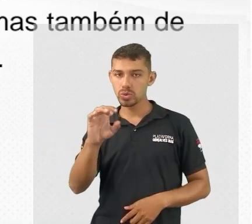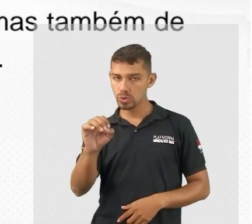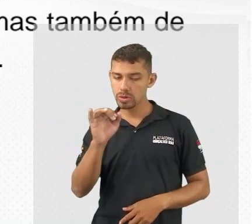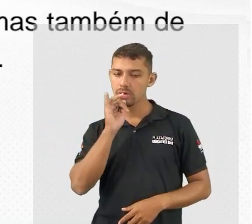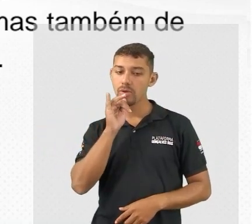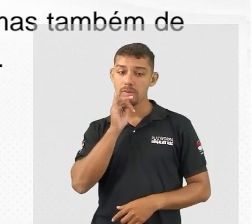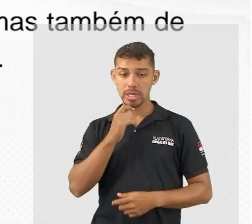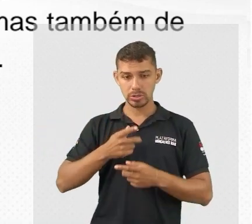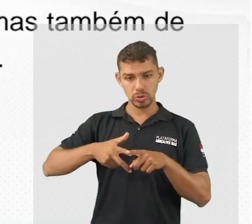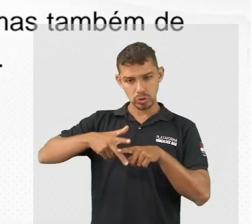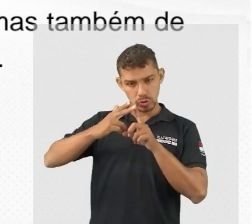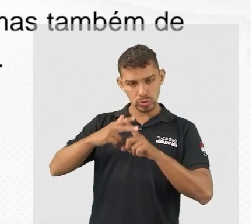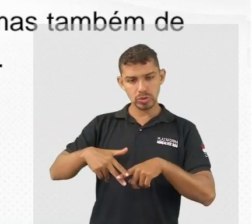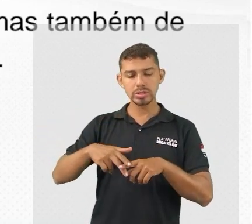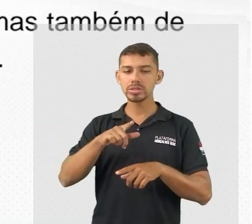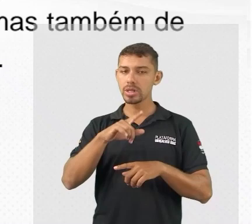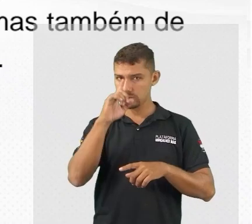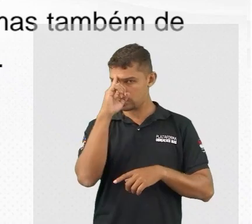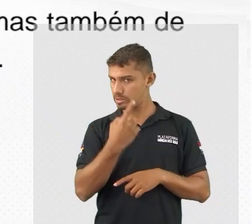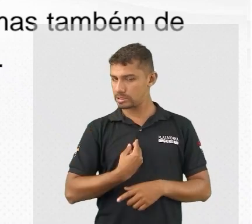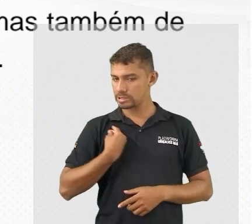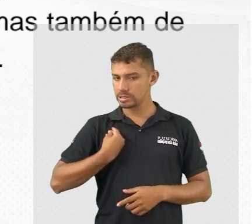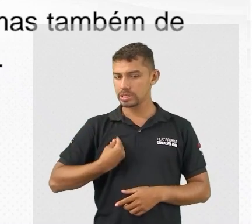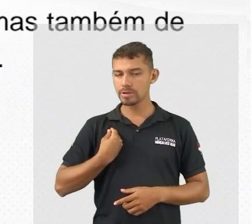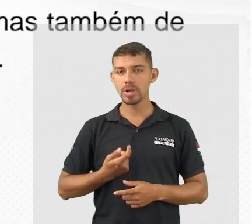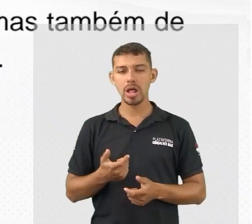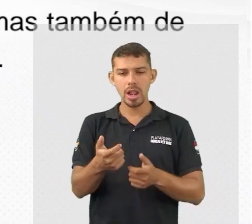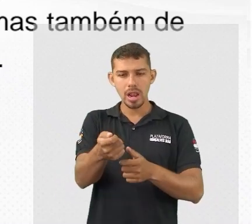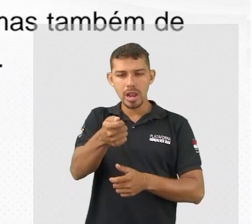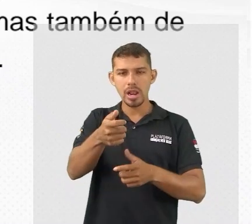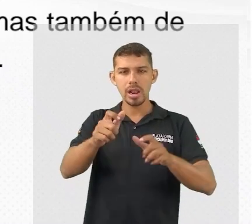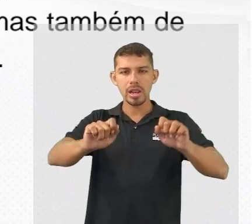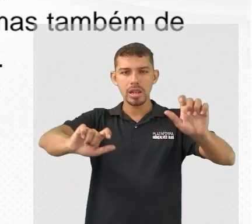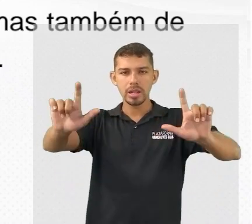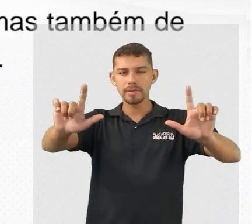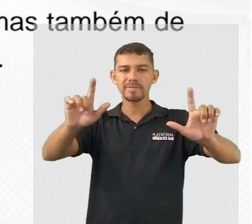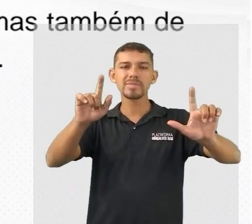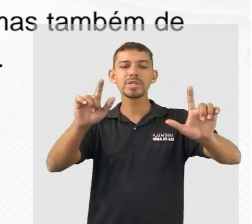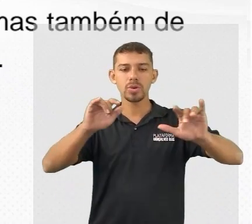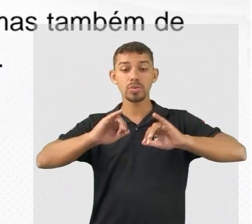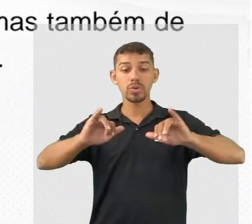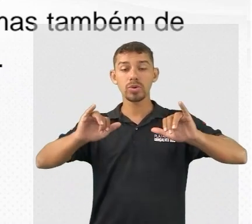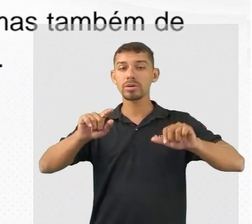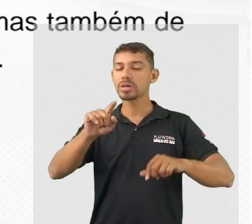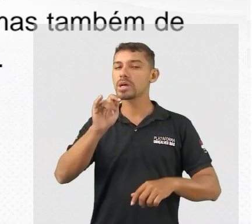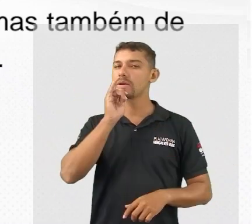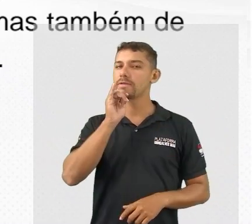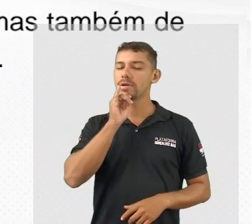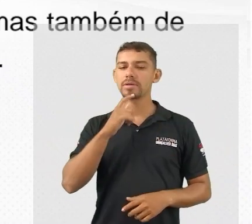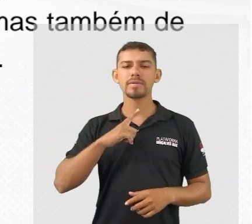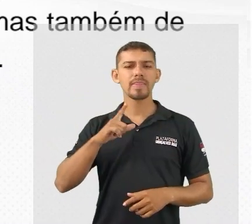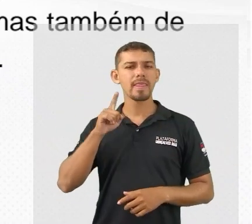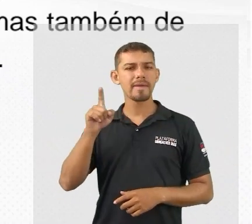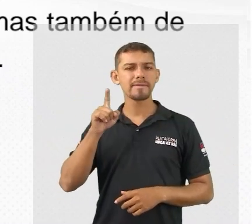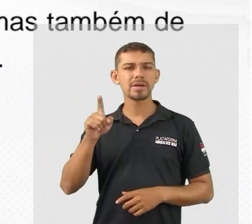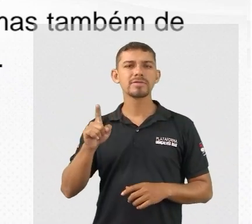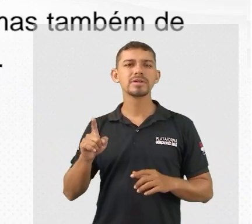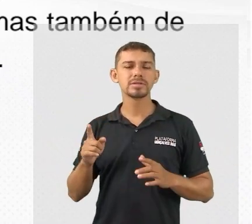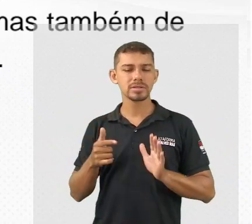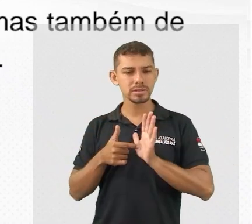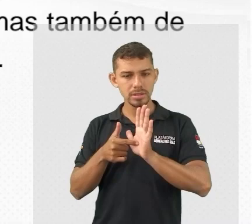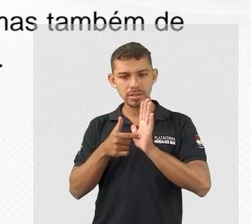manutenção da ordem social existente. Então, quando você liga a TV e você tem um programa que está